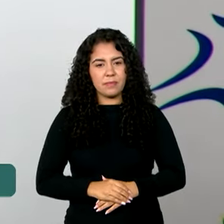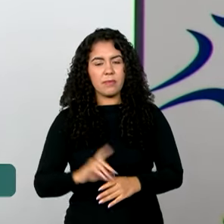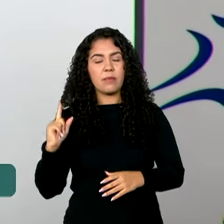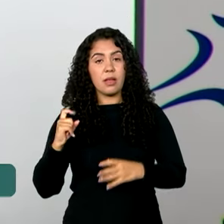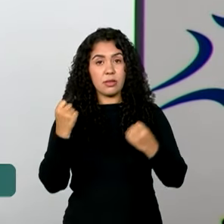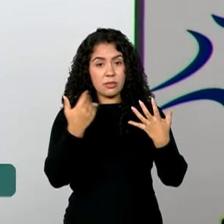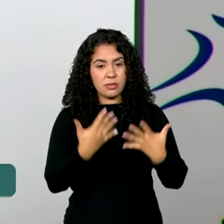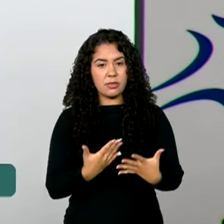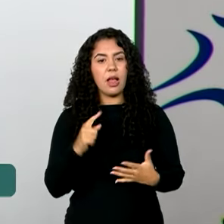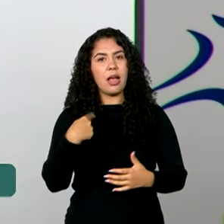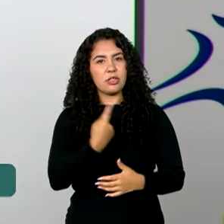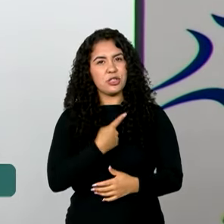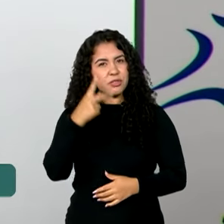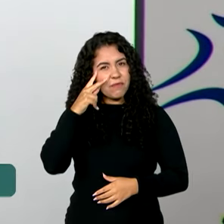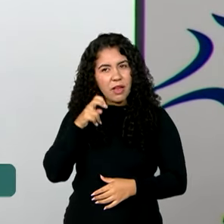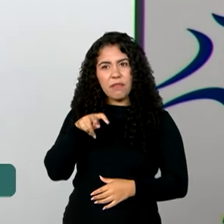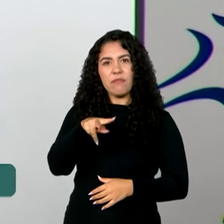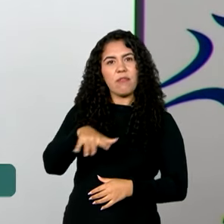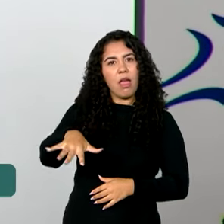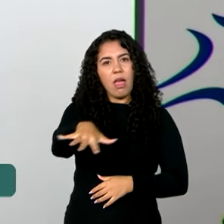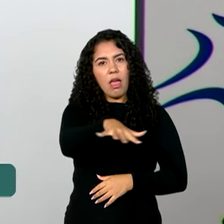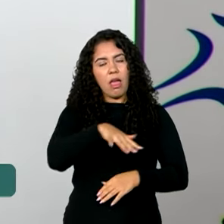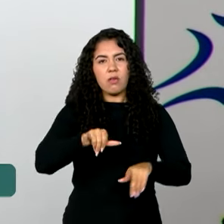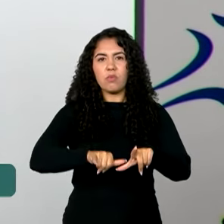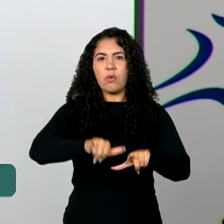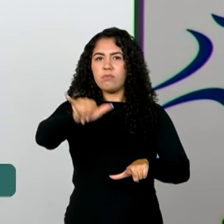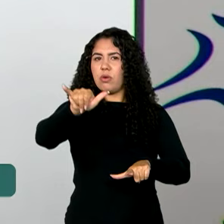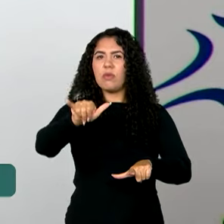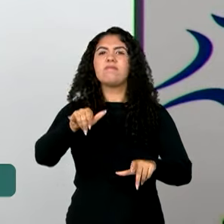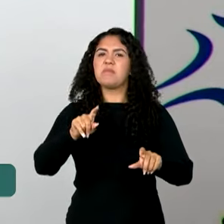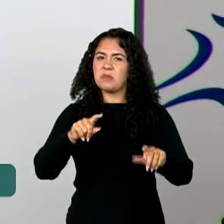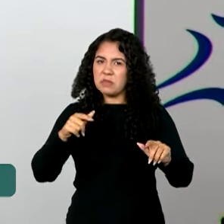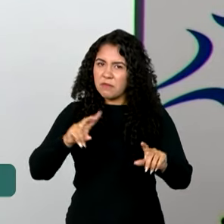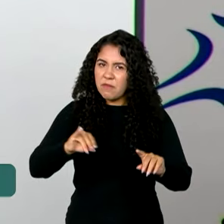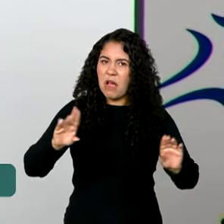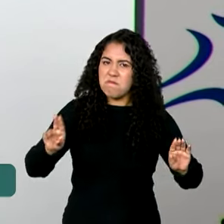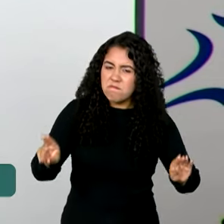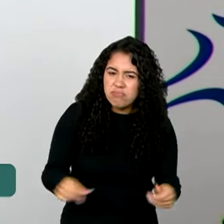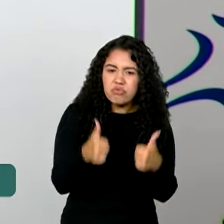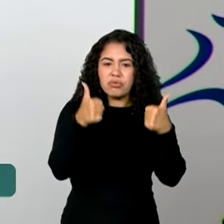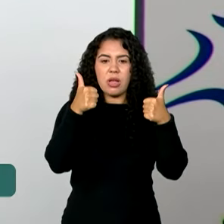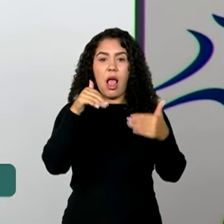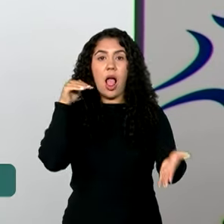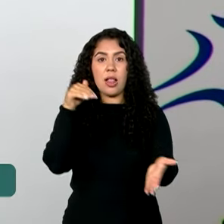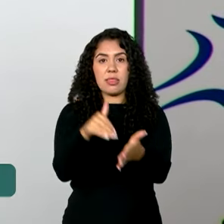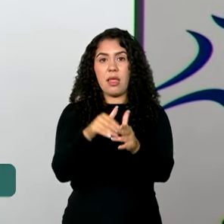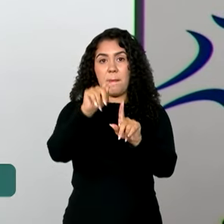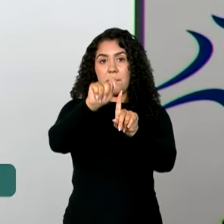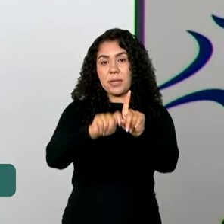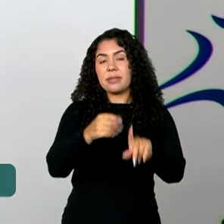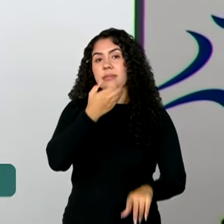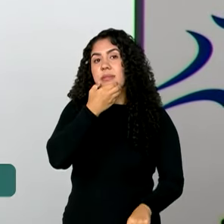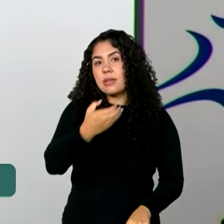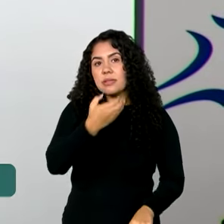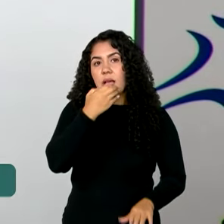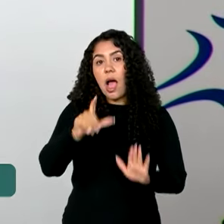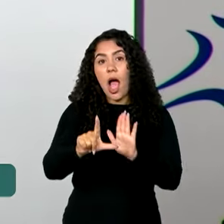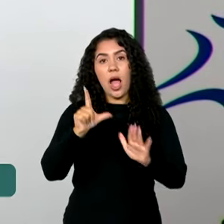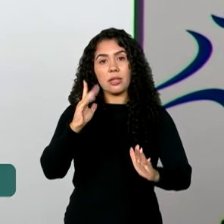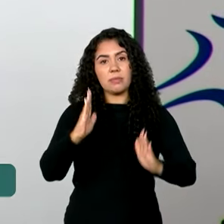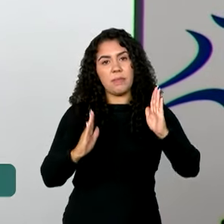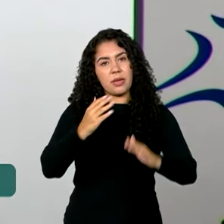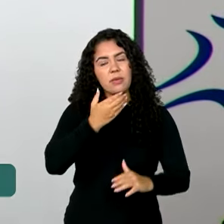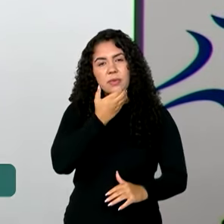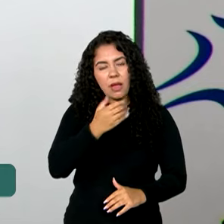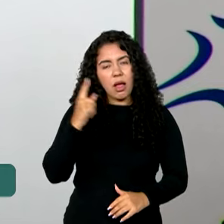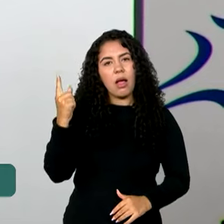ver esse aeroporto voltando com força total e até dezembro, antes do Natal, retomando os